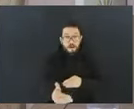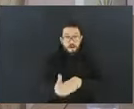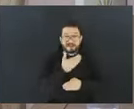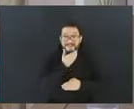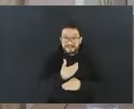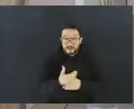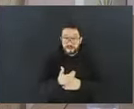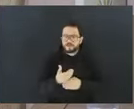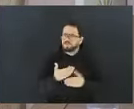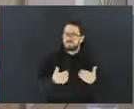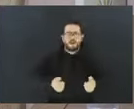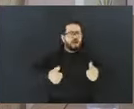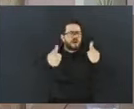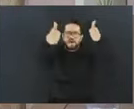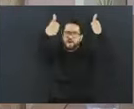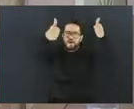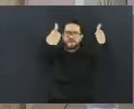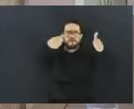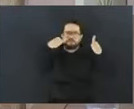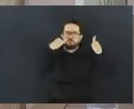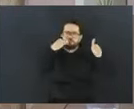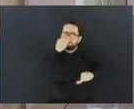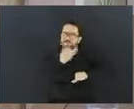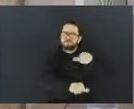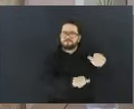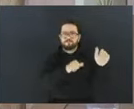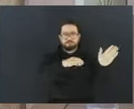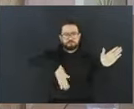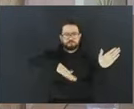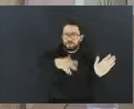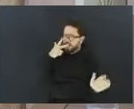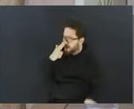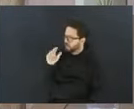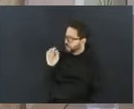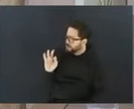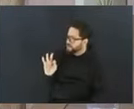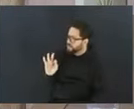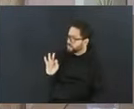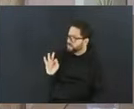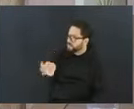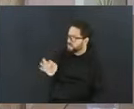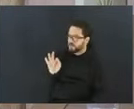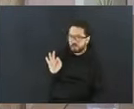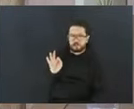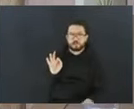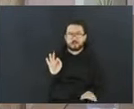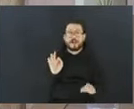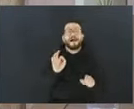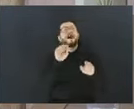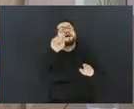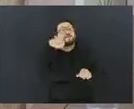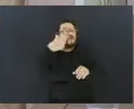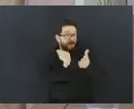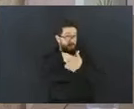vem. Eu acho que era isso, comandante, sobre... das torcidas.